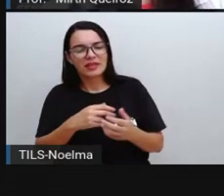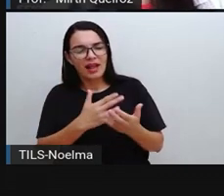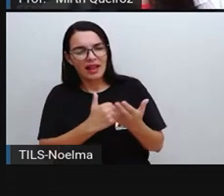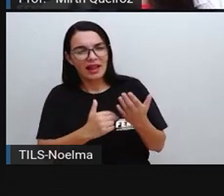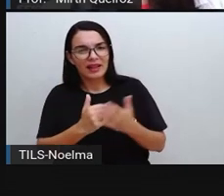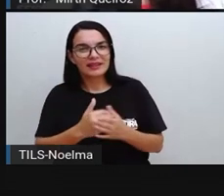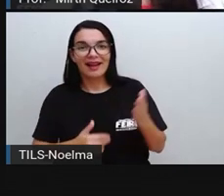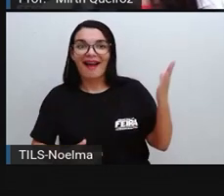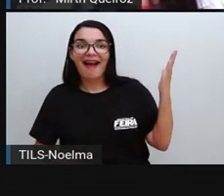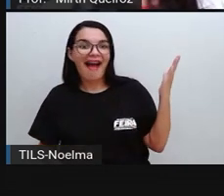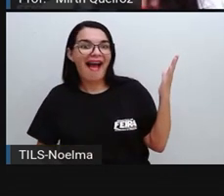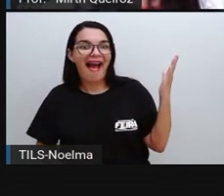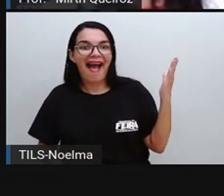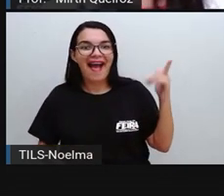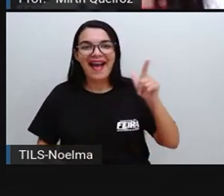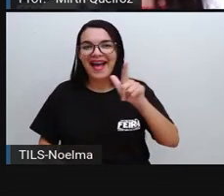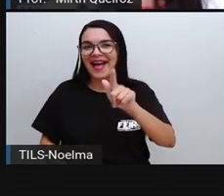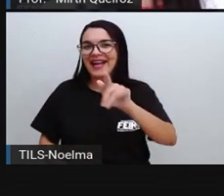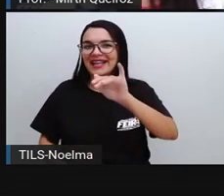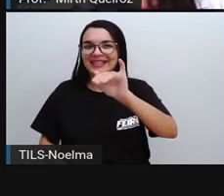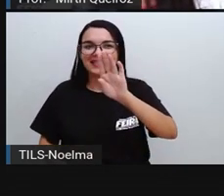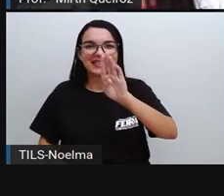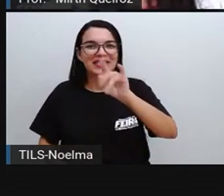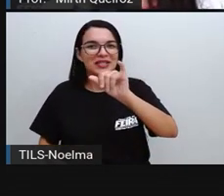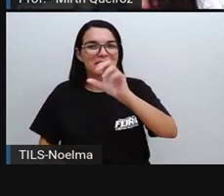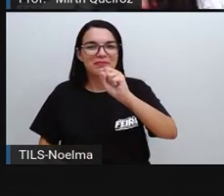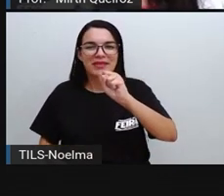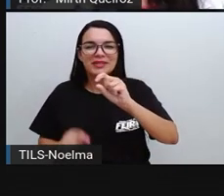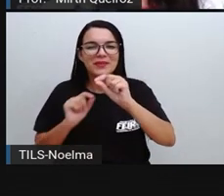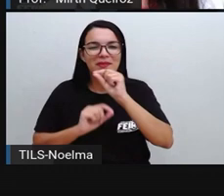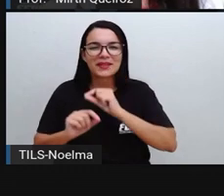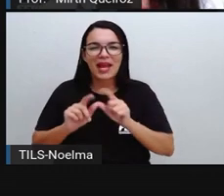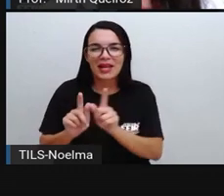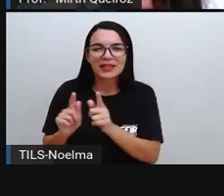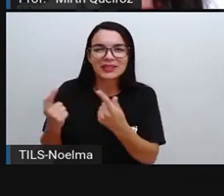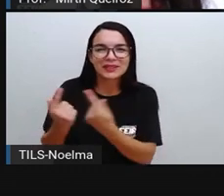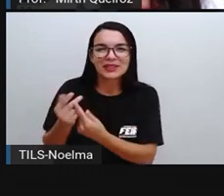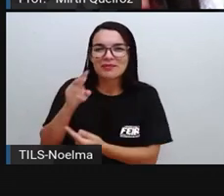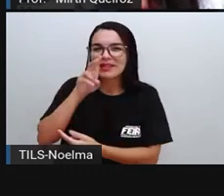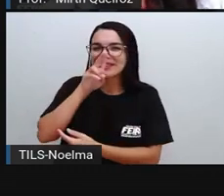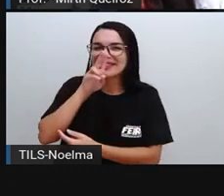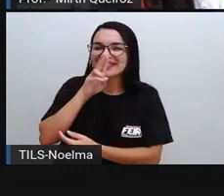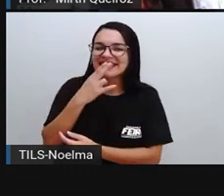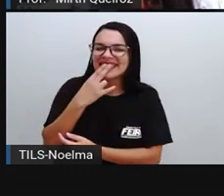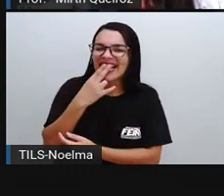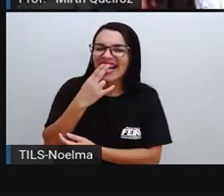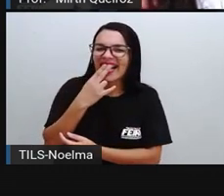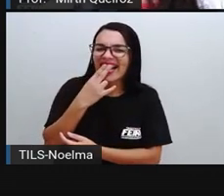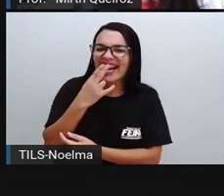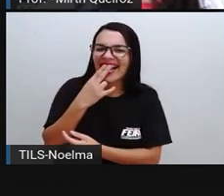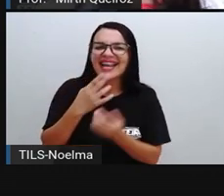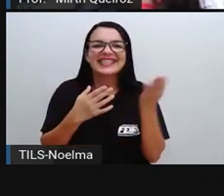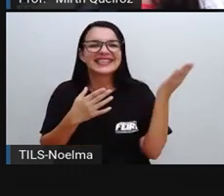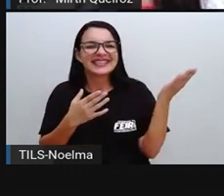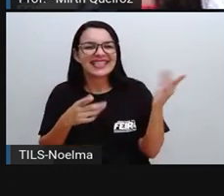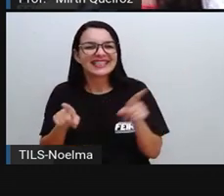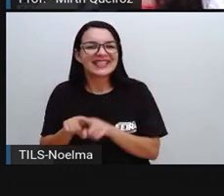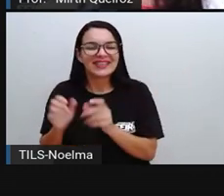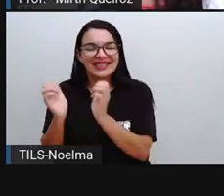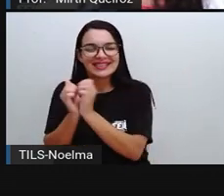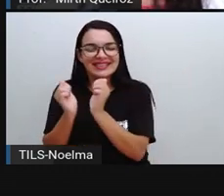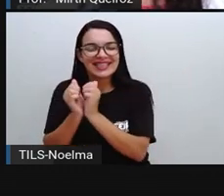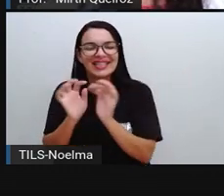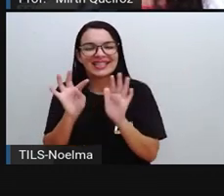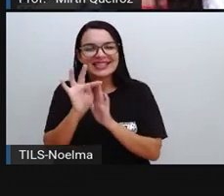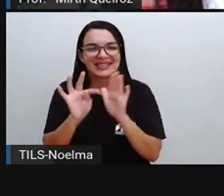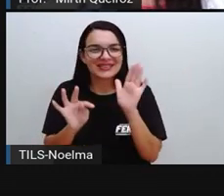Gibis da Turma da Mônica é outro tipo de texto que vocês podem ler, outro gênero textual, né? Histórias em quadrinhos